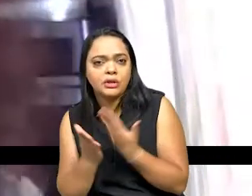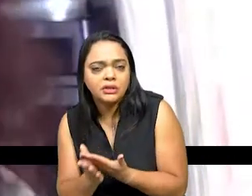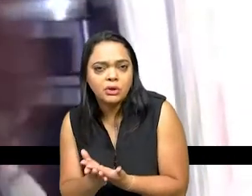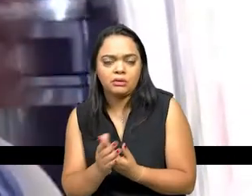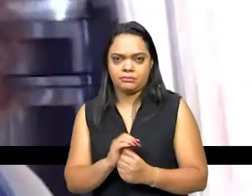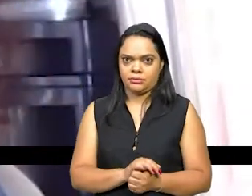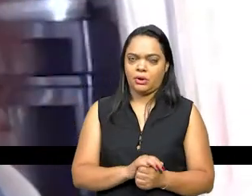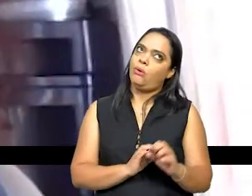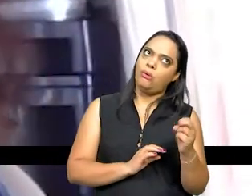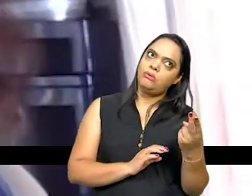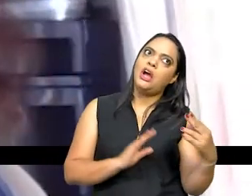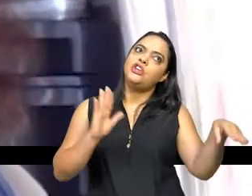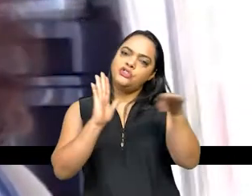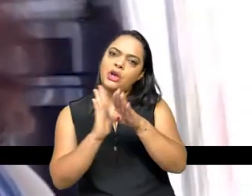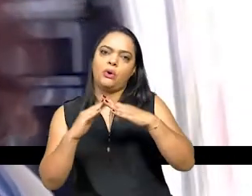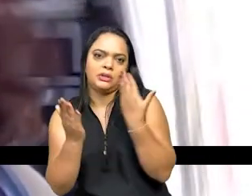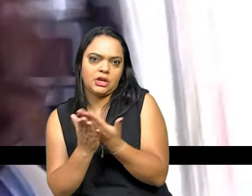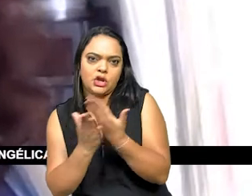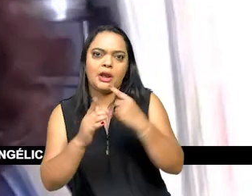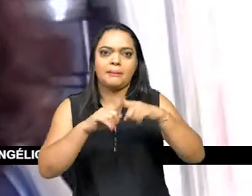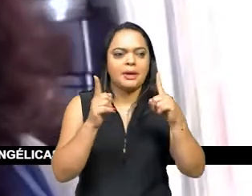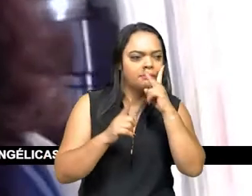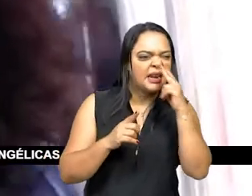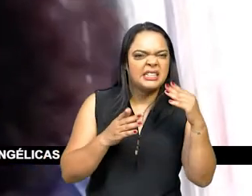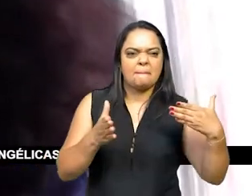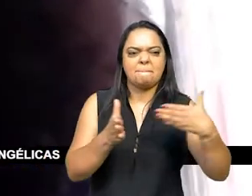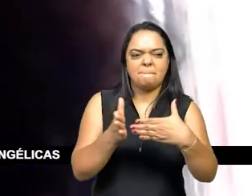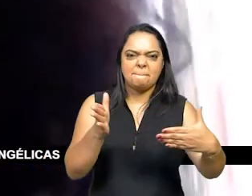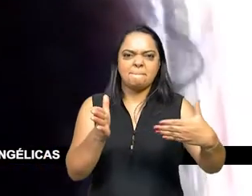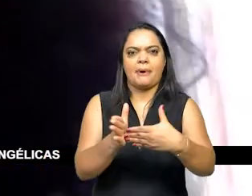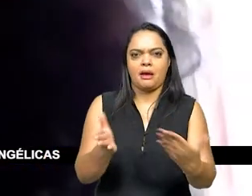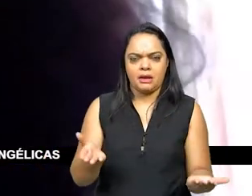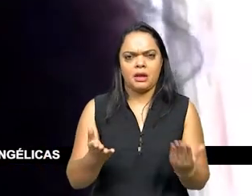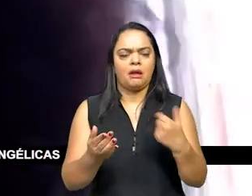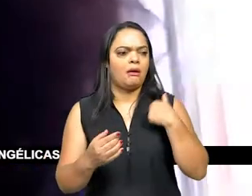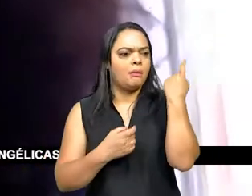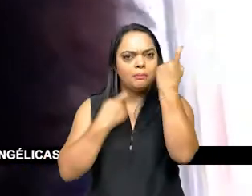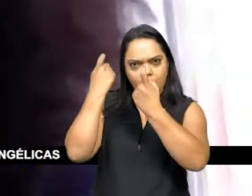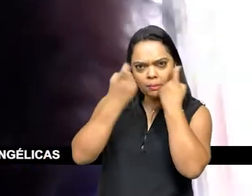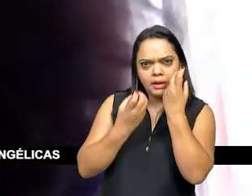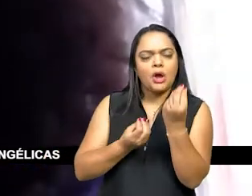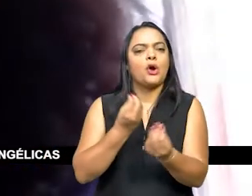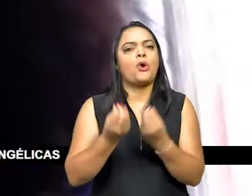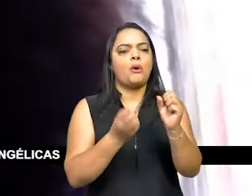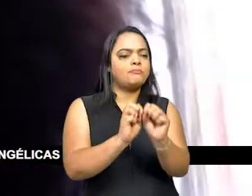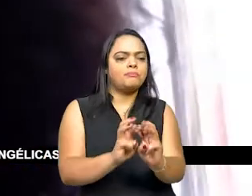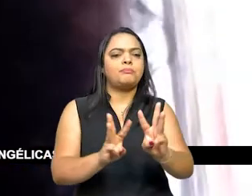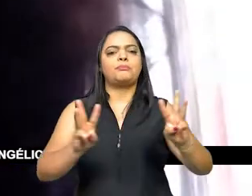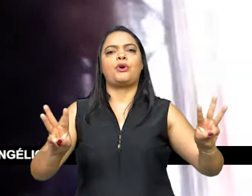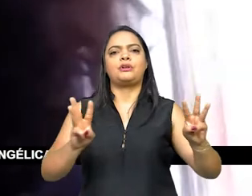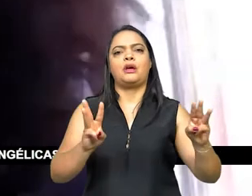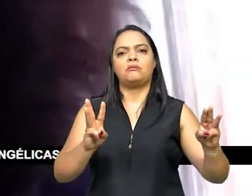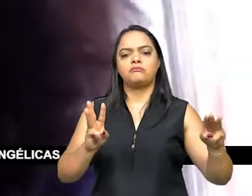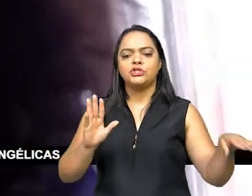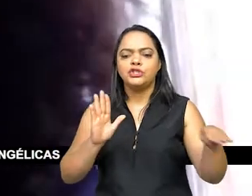e é barrada. Entende? Isso tem me preocupado. Como que nós, do portal, chegamos na